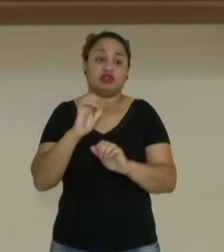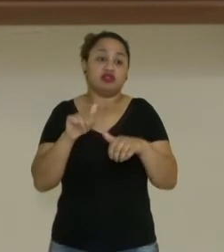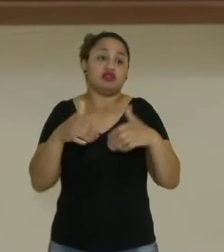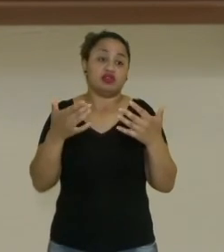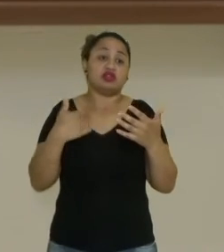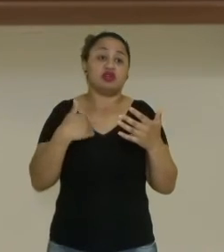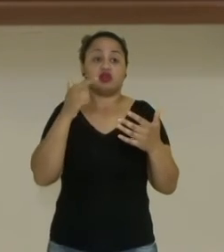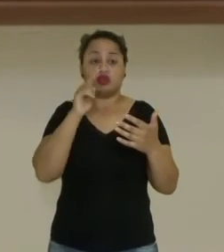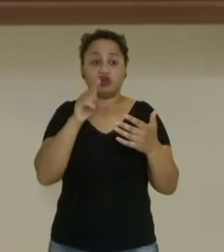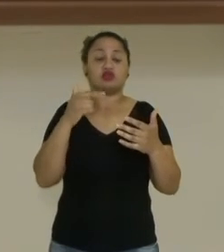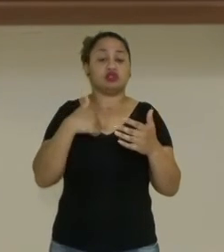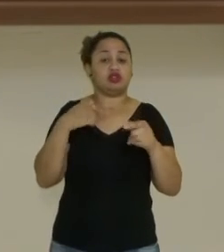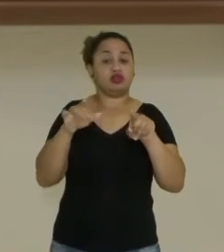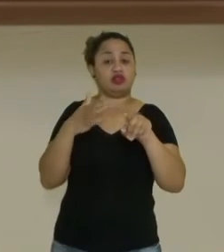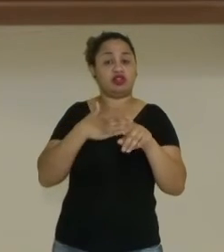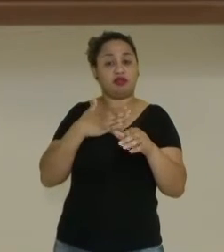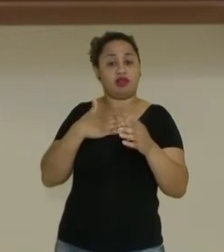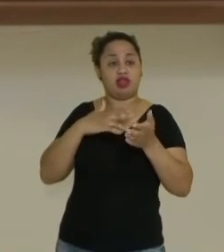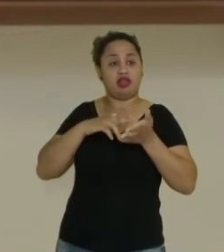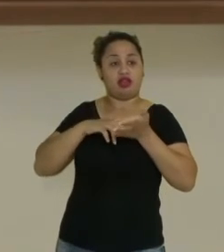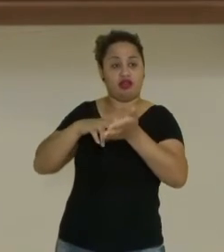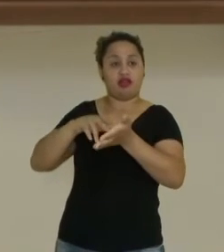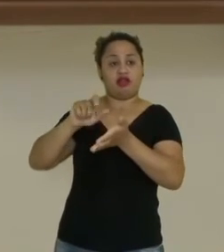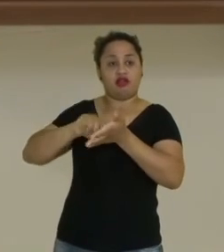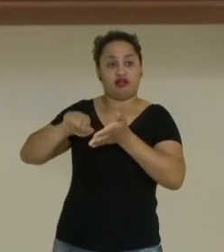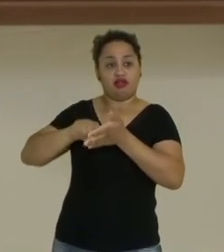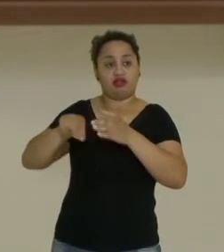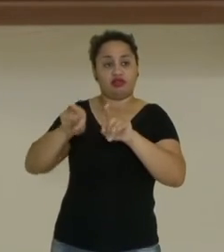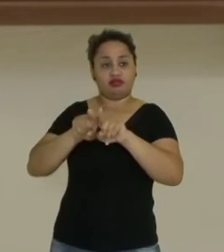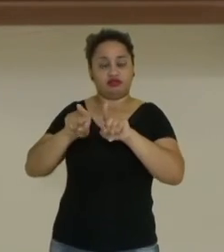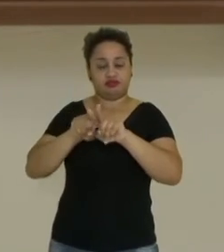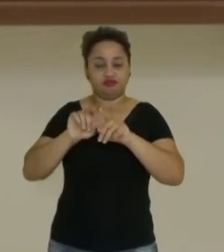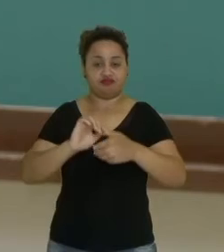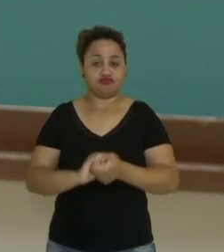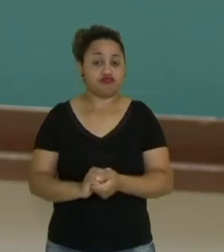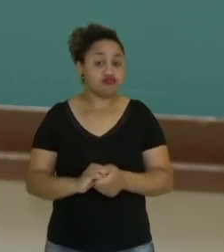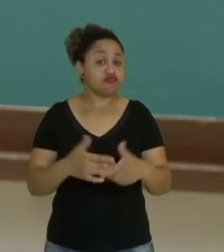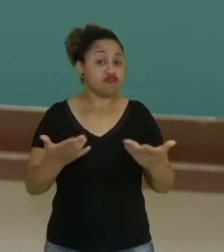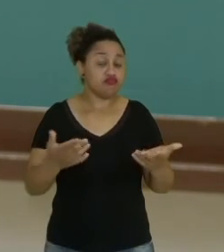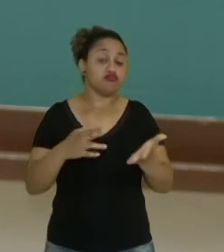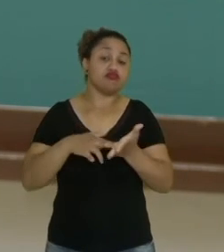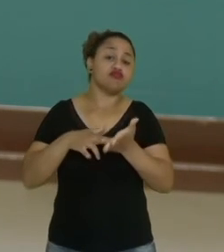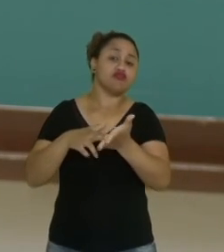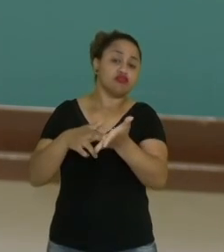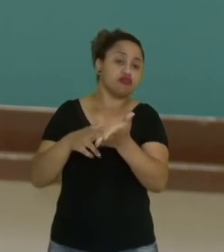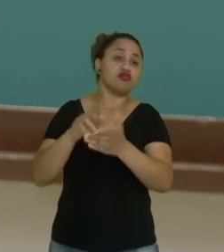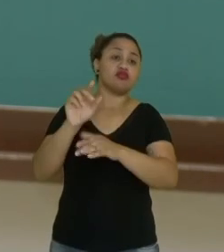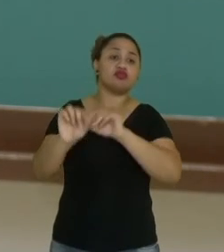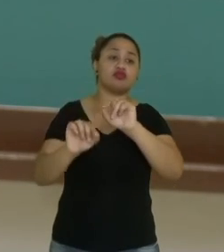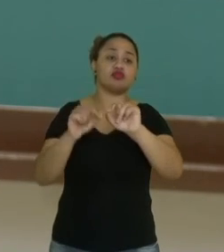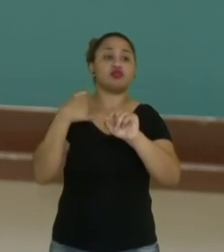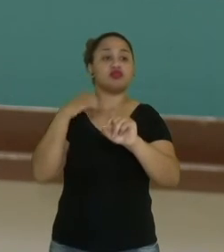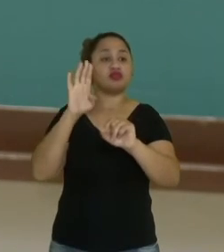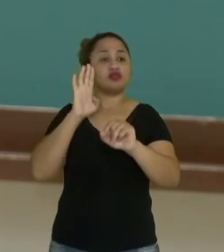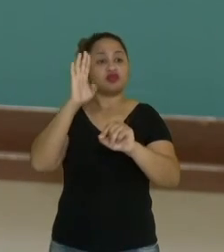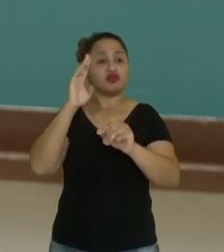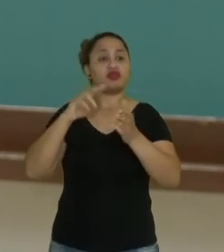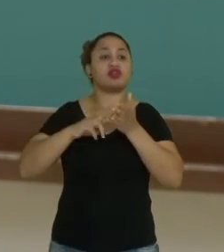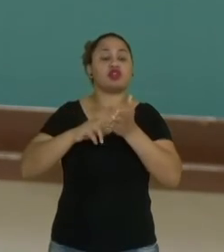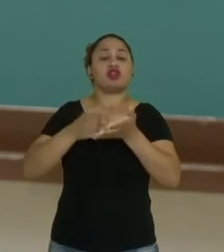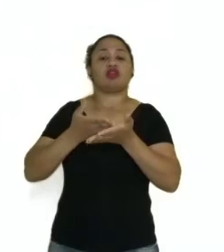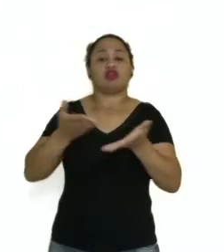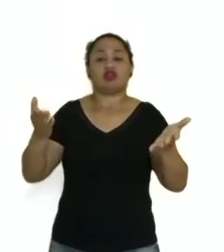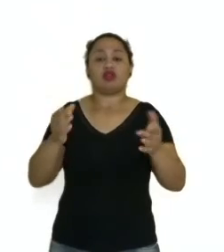eu posso fazer na minha também, ok? As cartas em si, principalmente as cartas